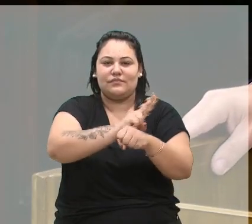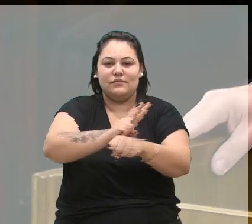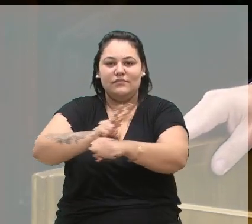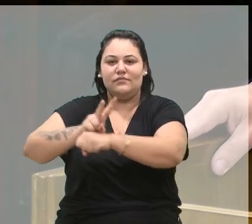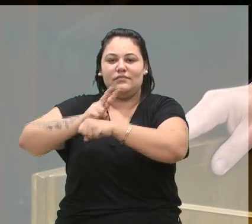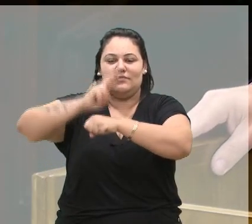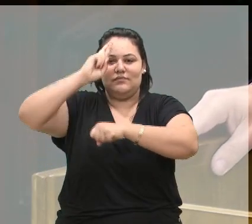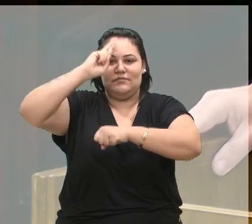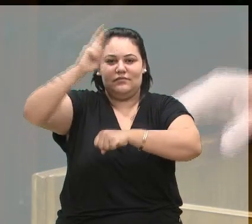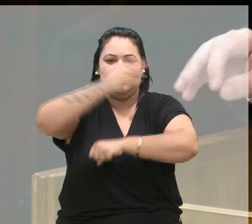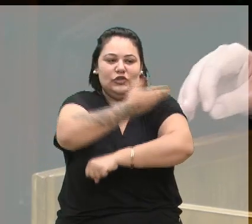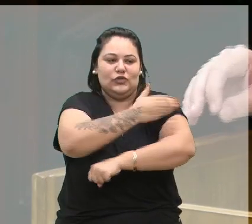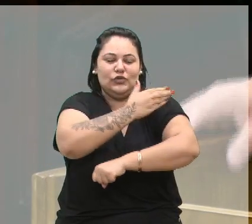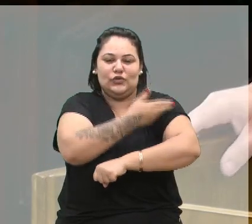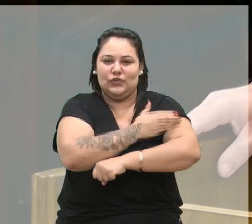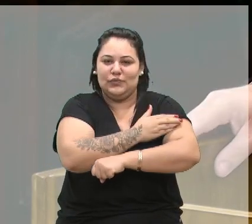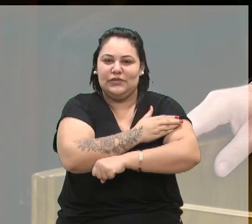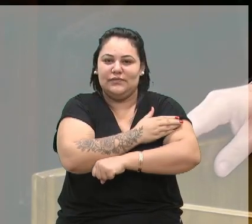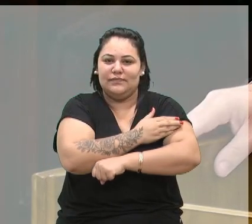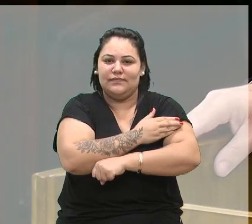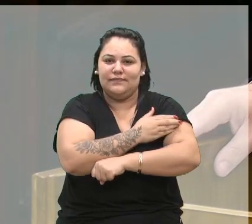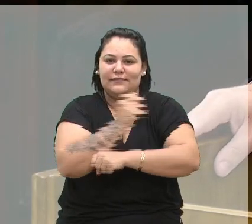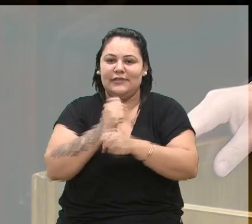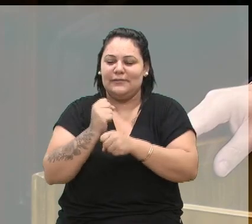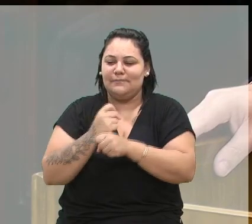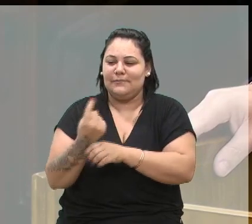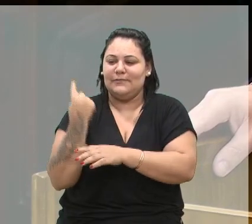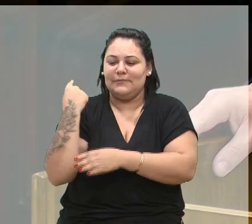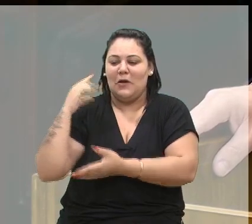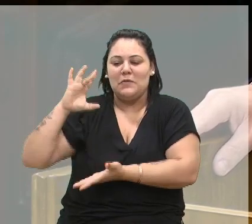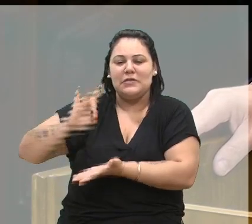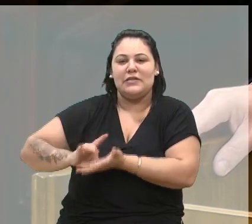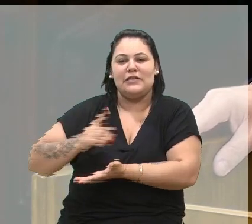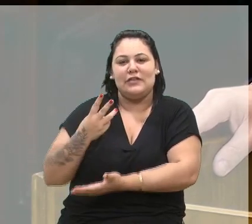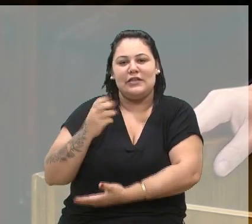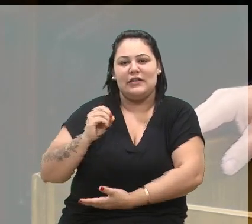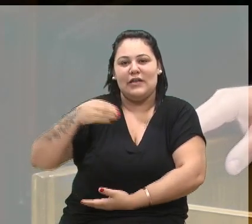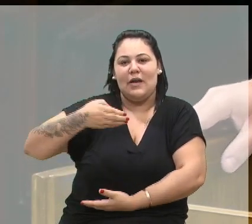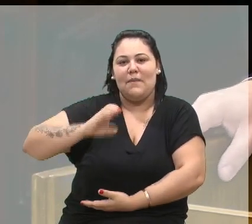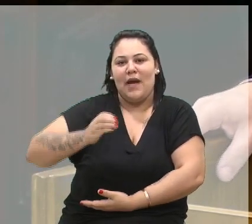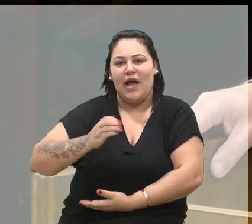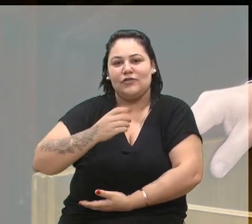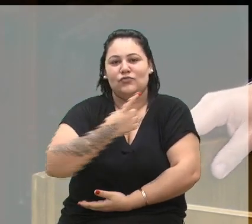escocês antigo e aceito, fundado em 30 de março